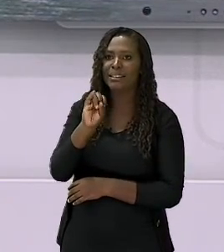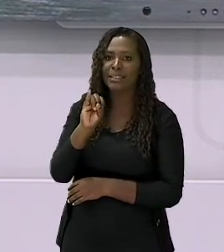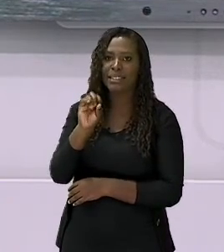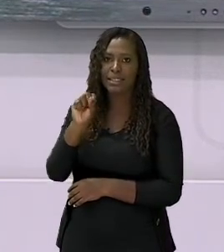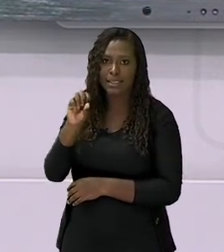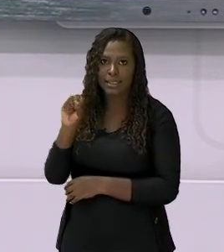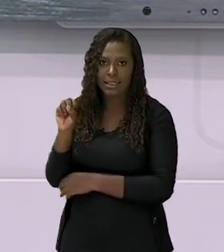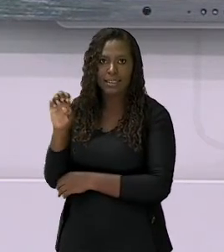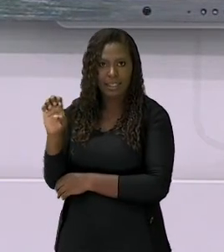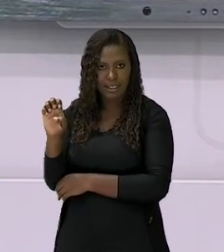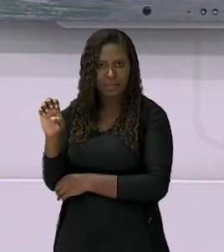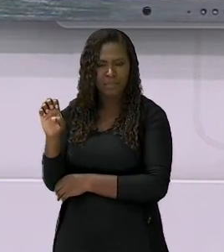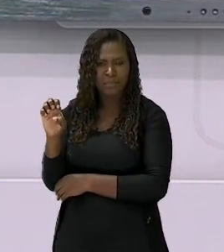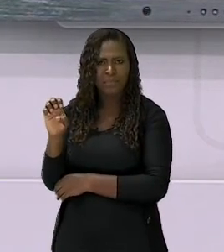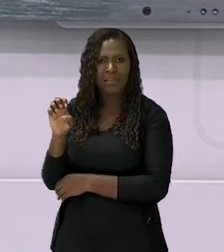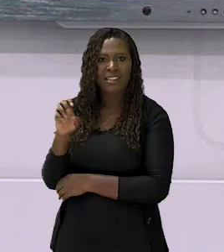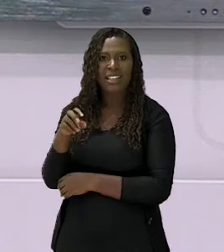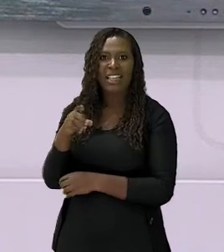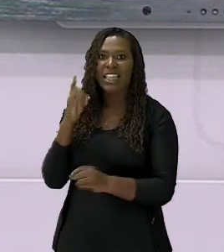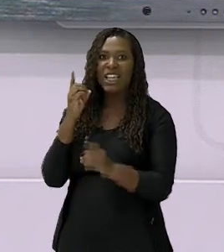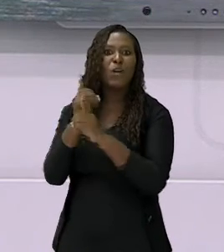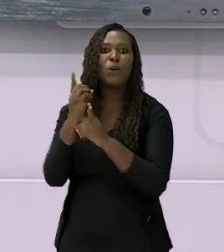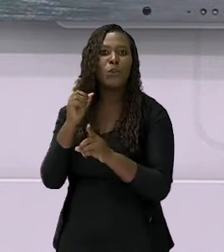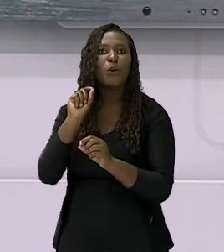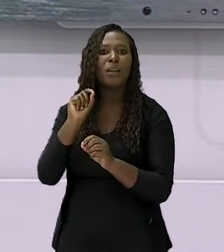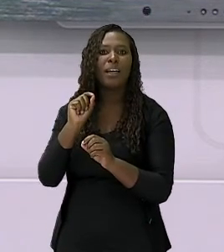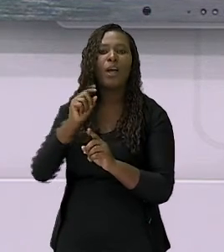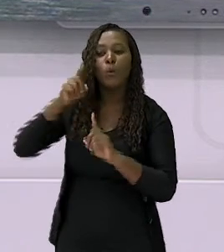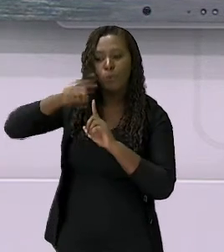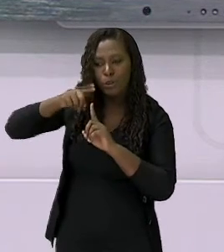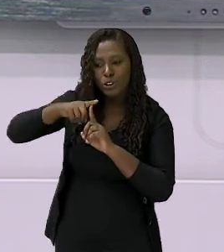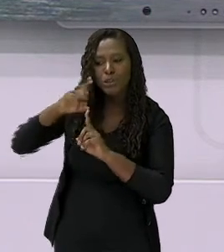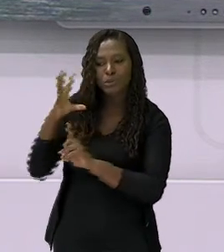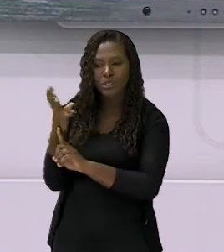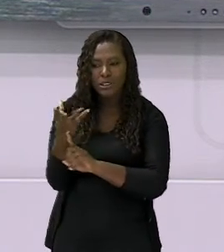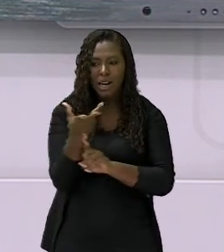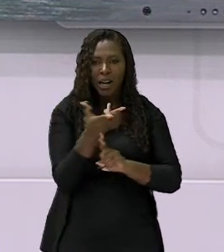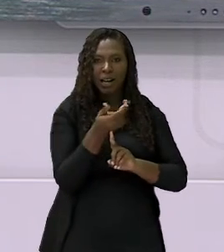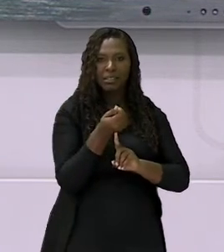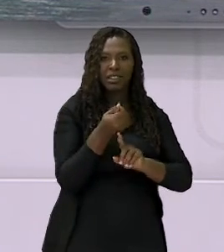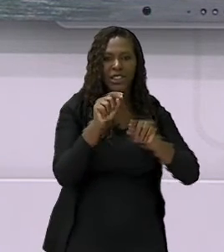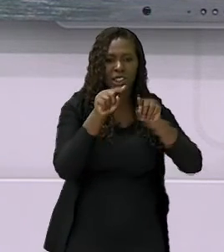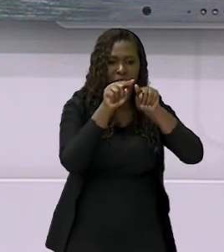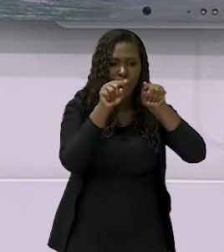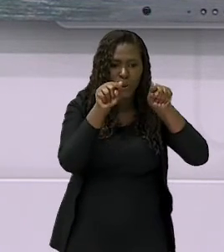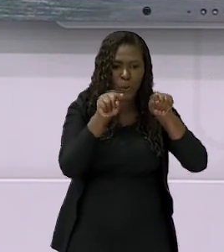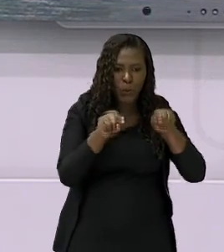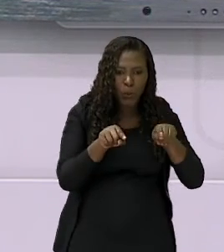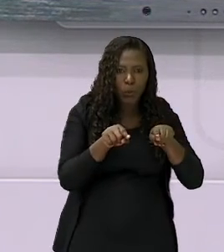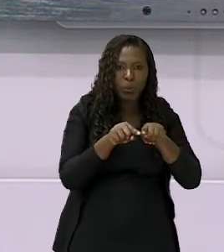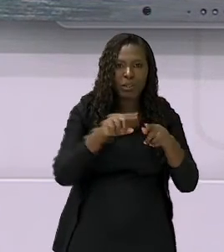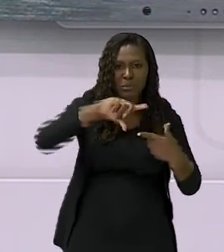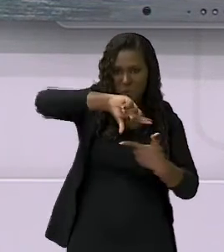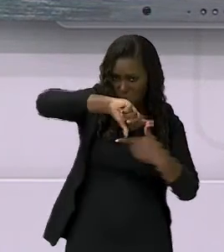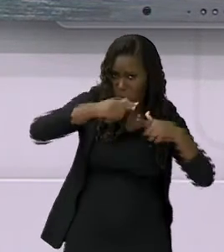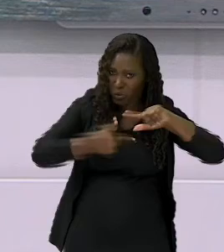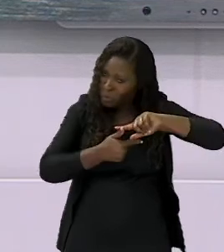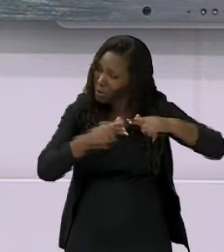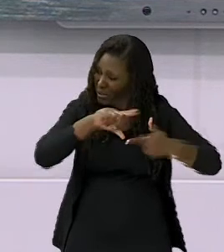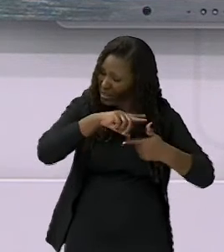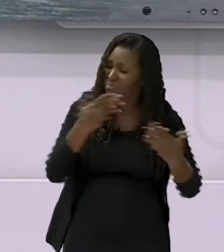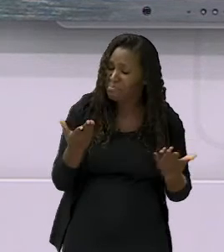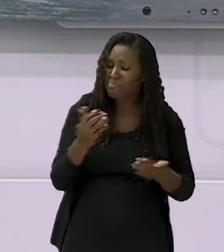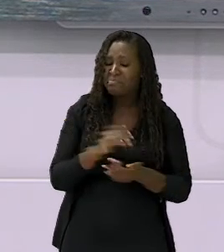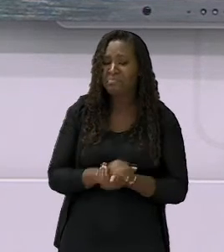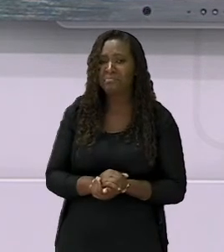nada mais, nada menos, dentro das imagens e das figuras, aí eu posso falar das figuras representativas. Você lembra lá